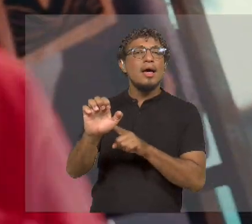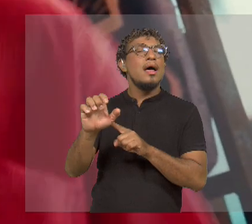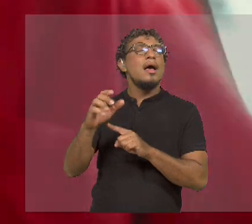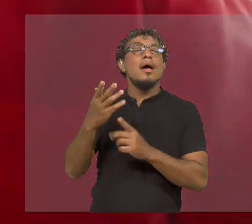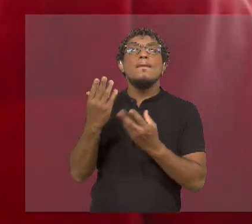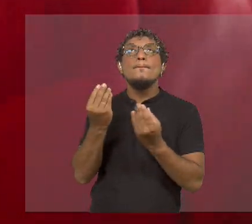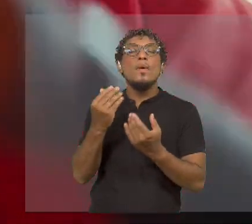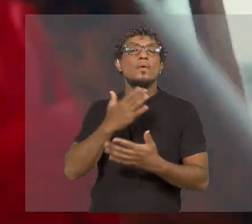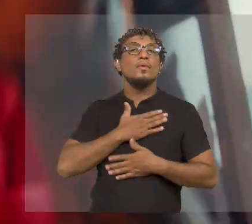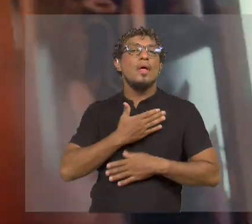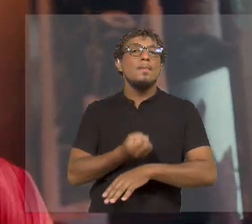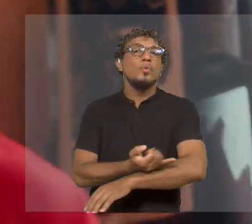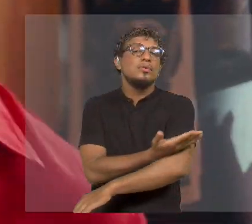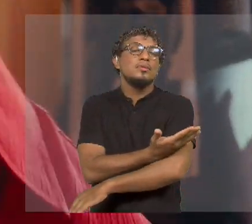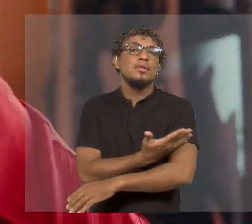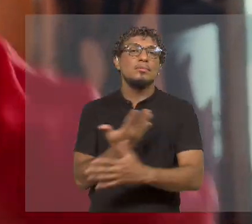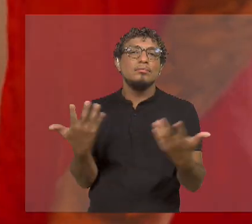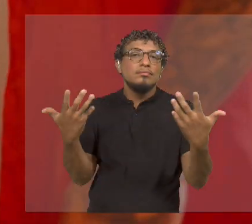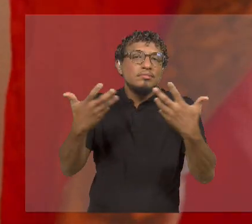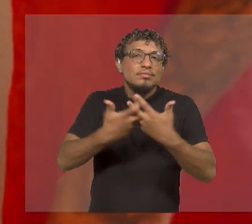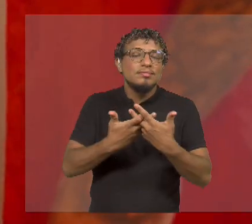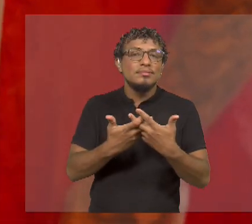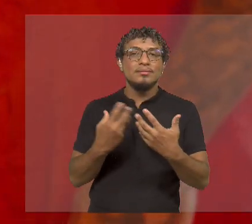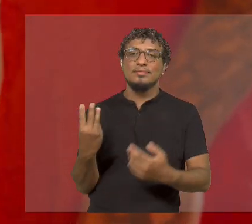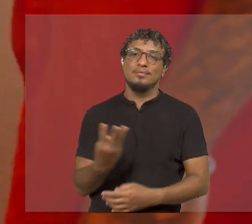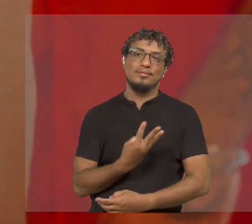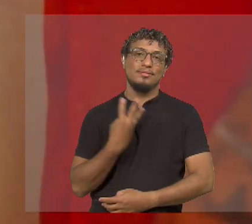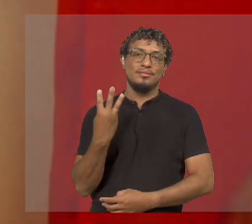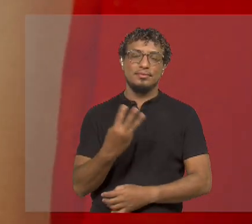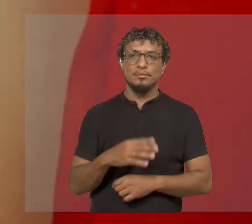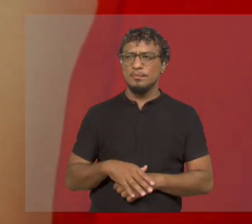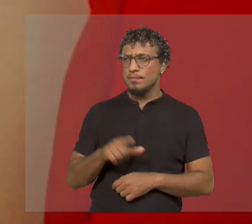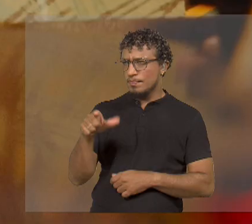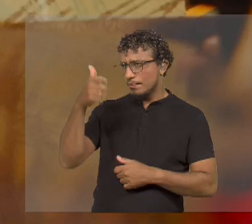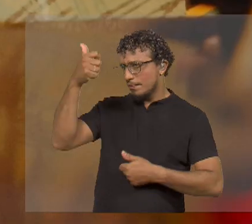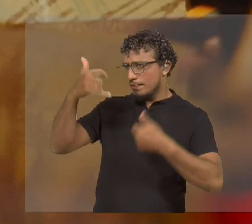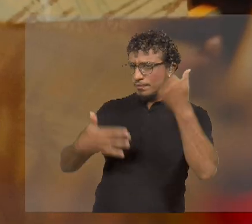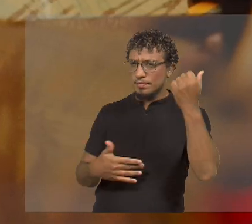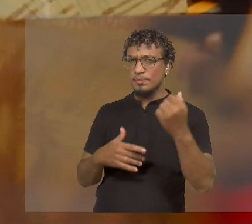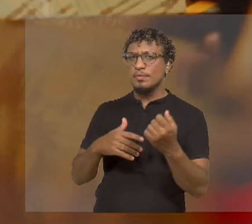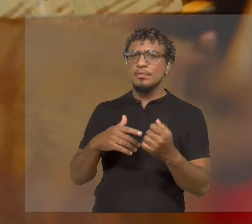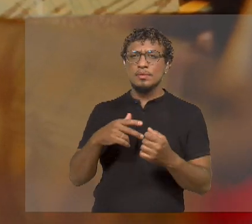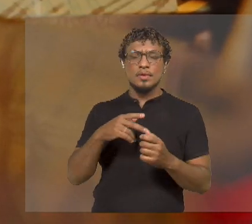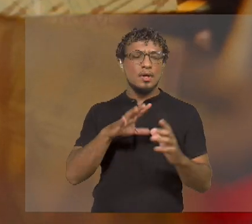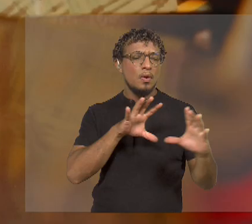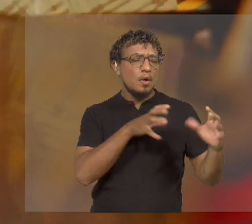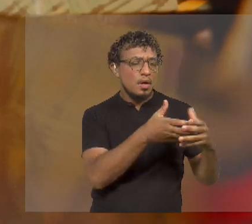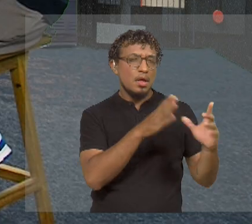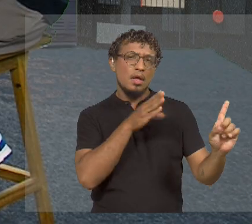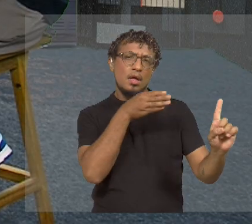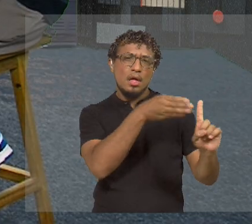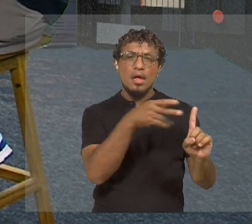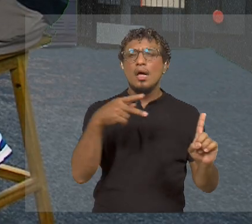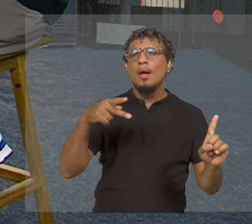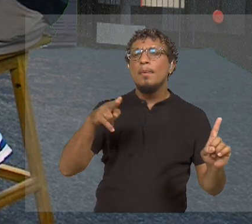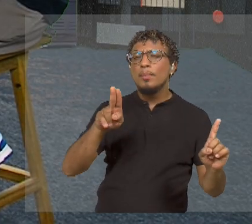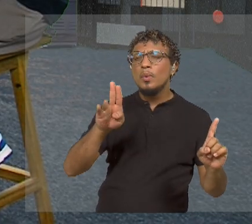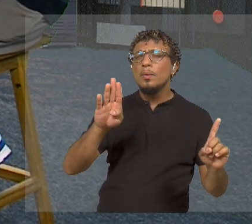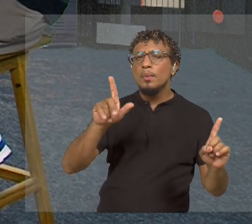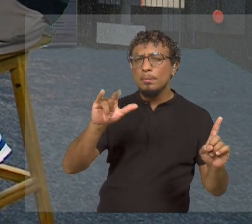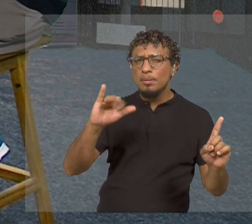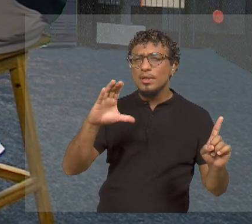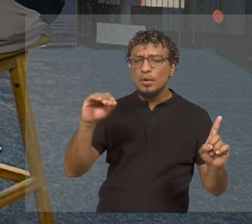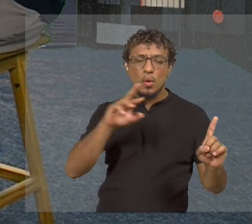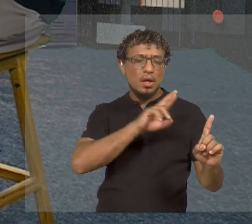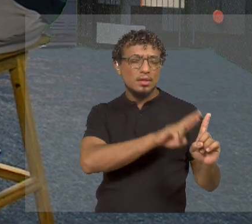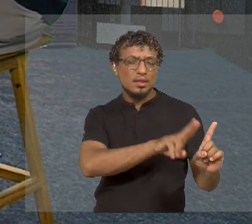acabou entrando ali, sabe, na conexão entre os três. Você falou dos públicos, né, que vocês trazem aí